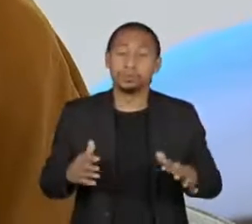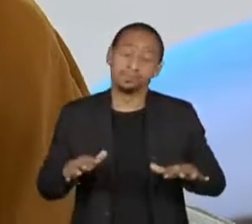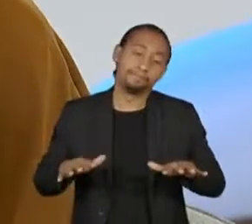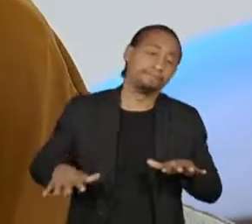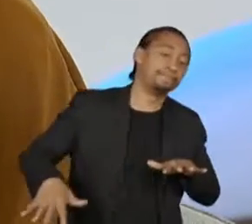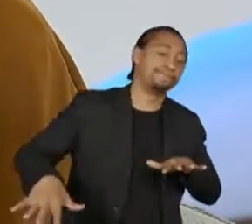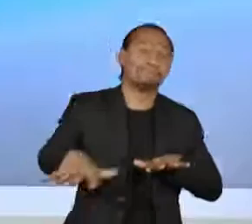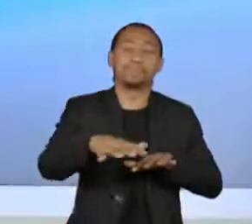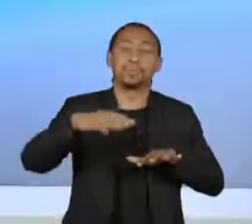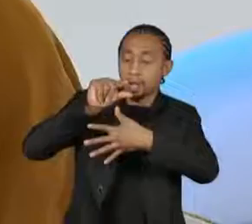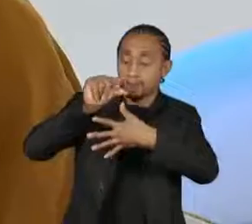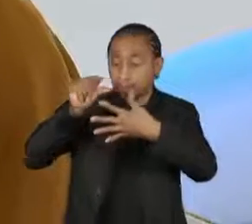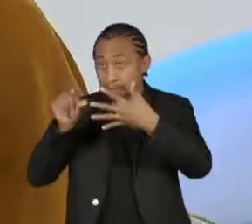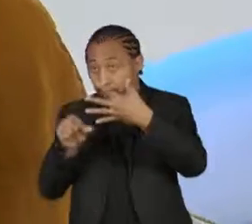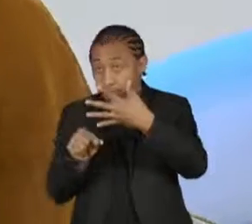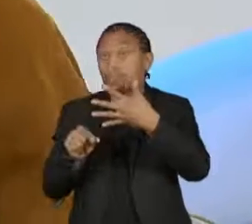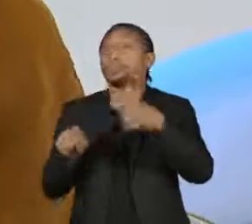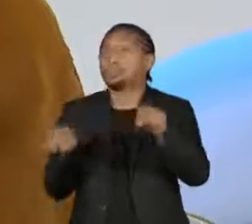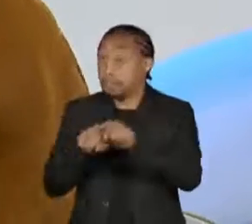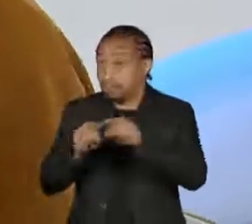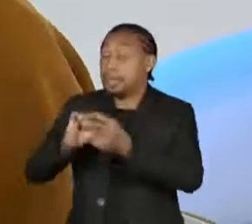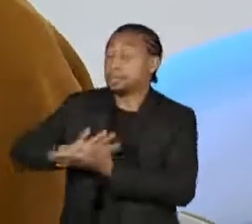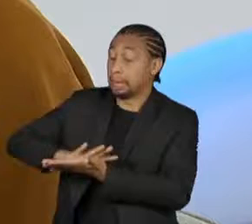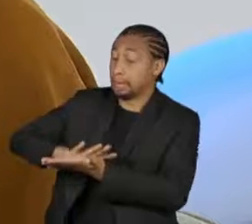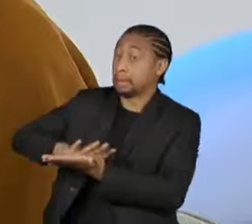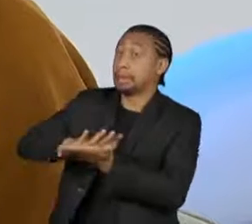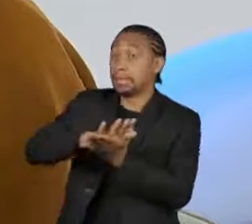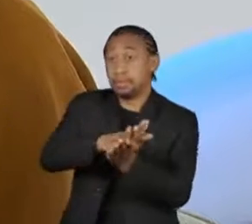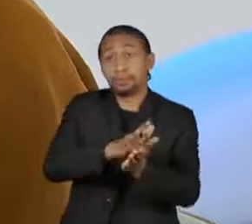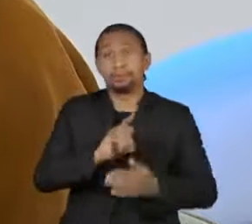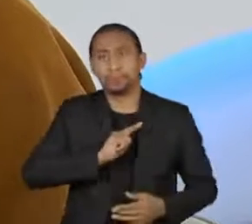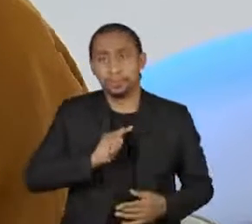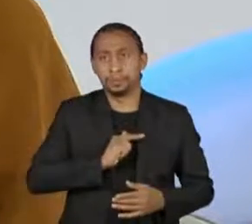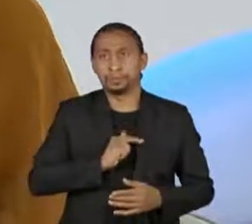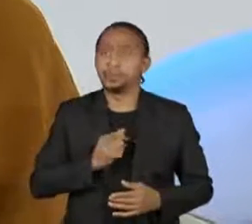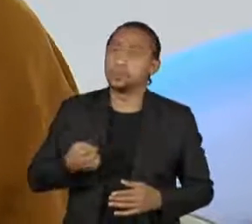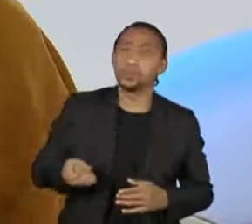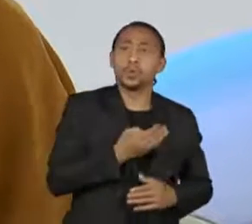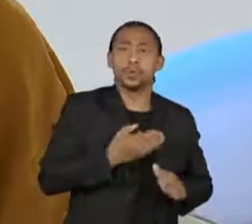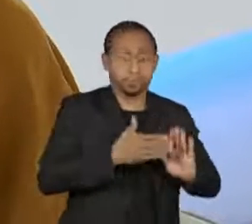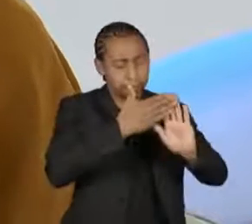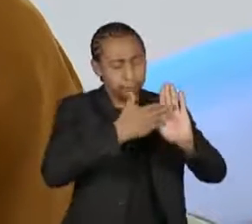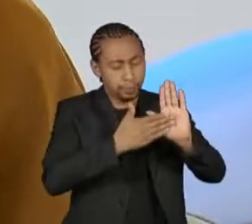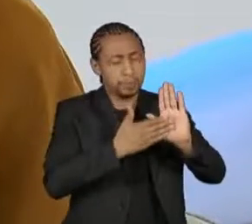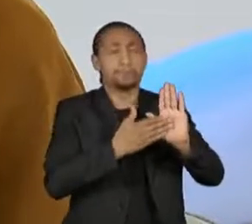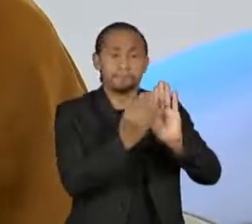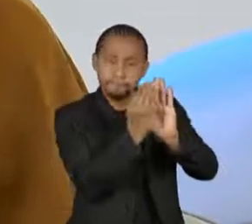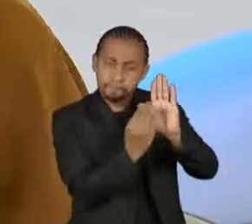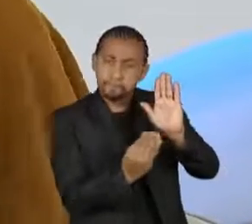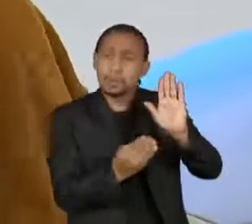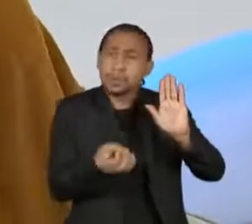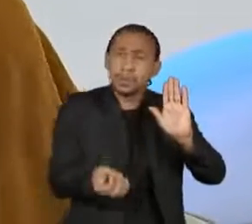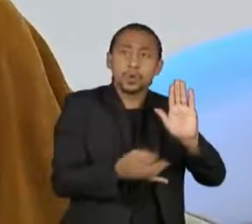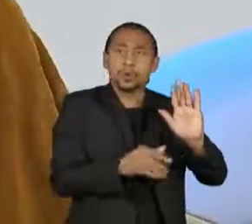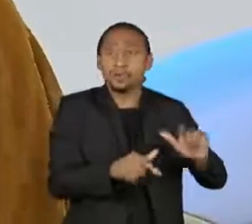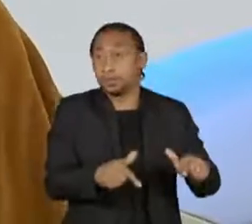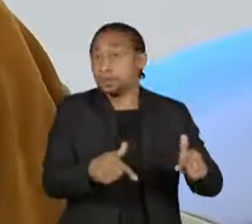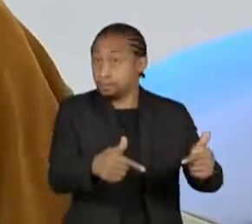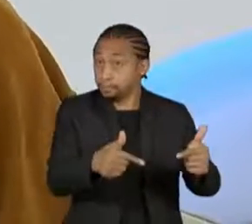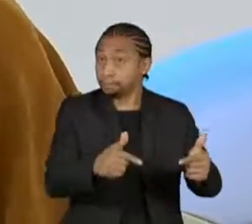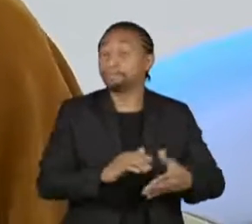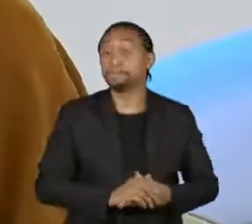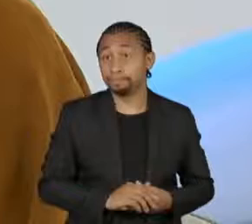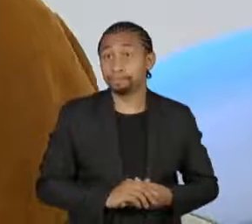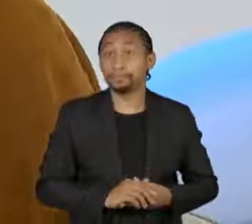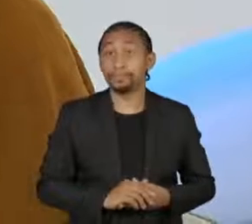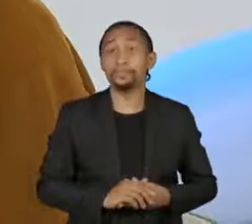arrasada mesmo na agenda do desmatamento, fazer uma atualização do plano, agregando novos instrumentos. A questão da